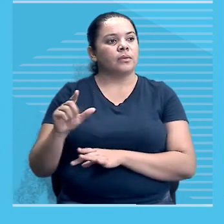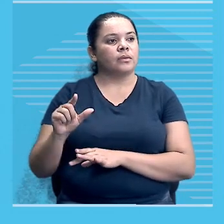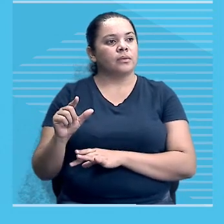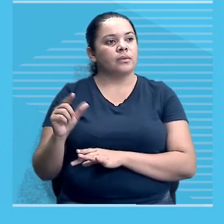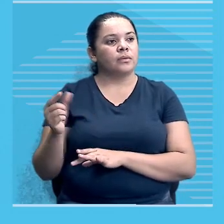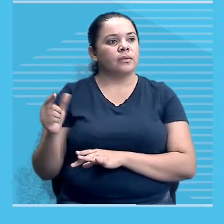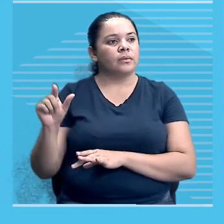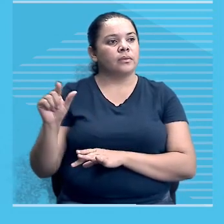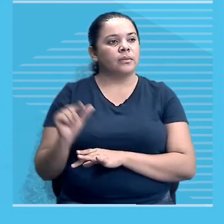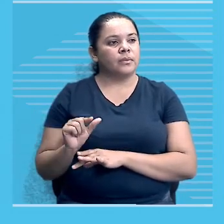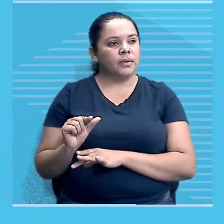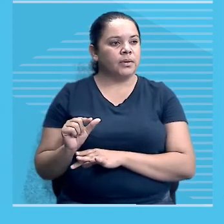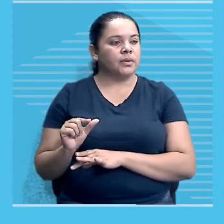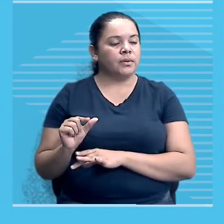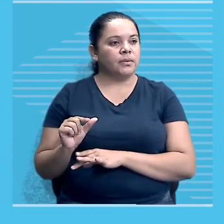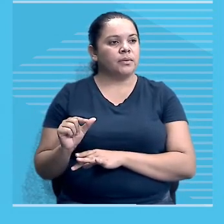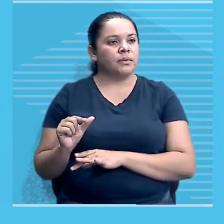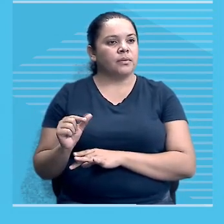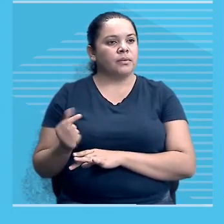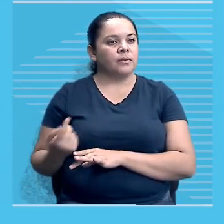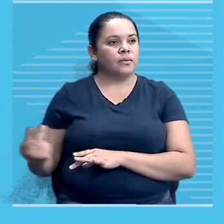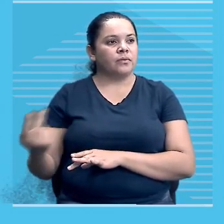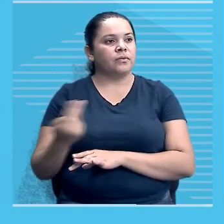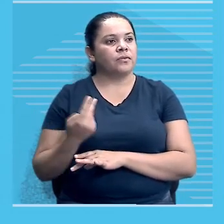essa aqui é muito boa